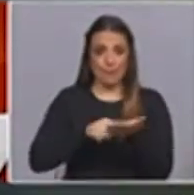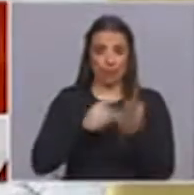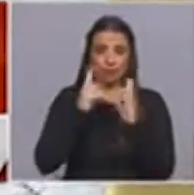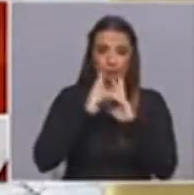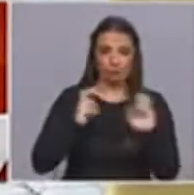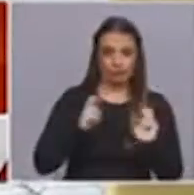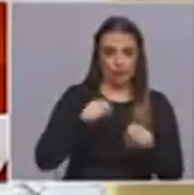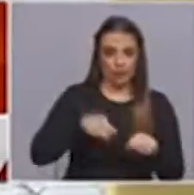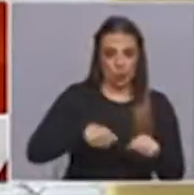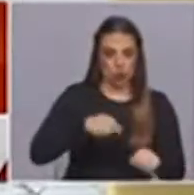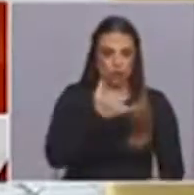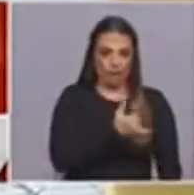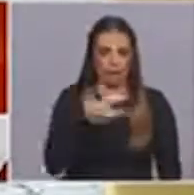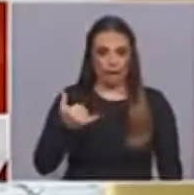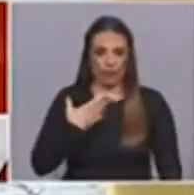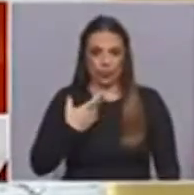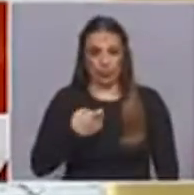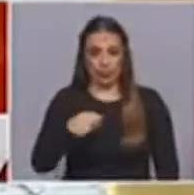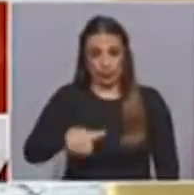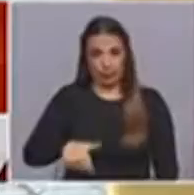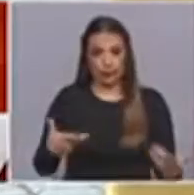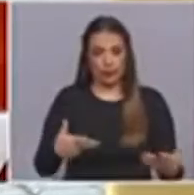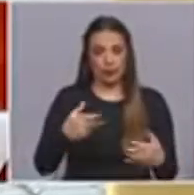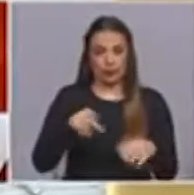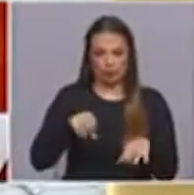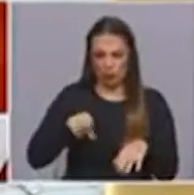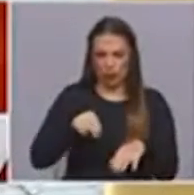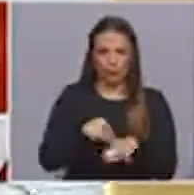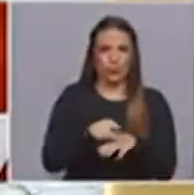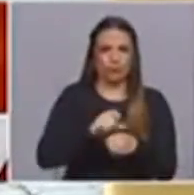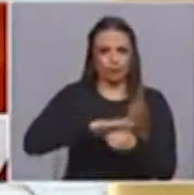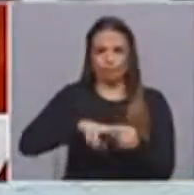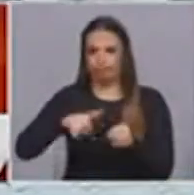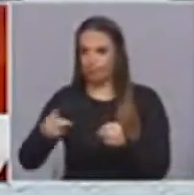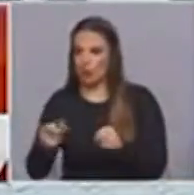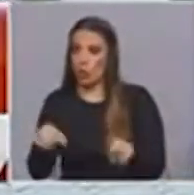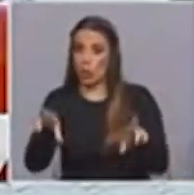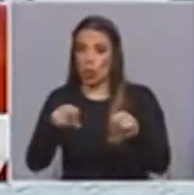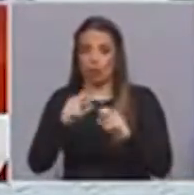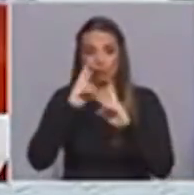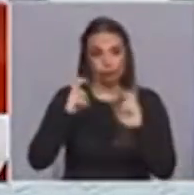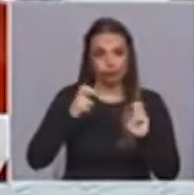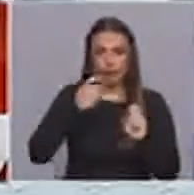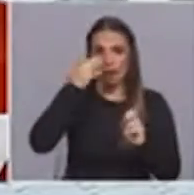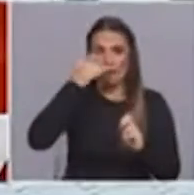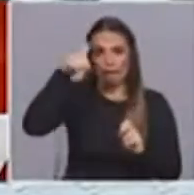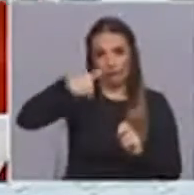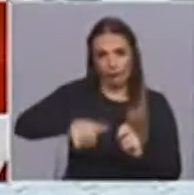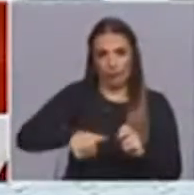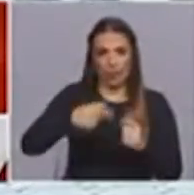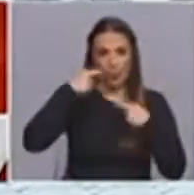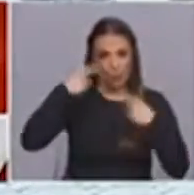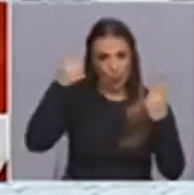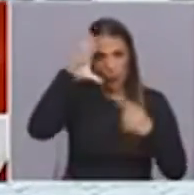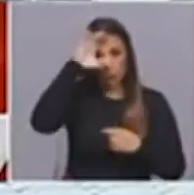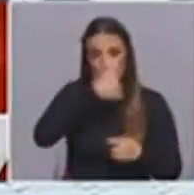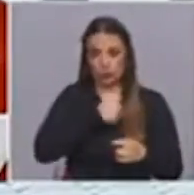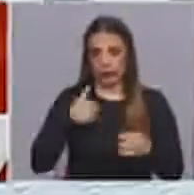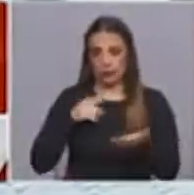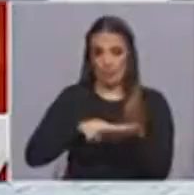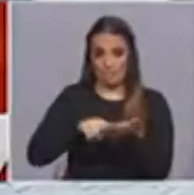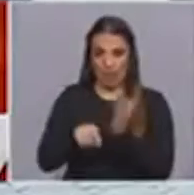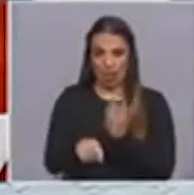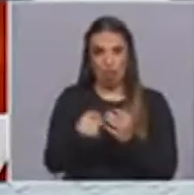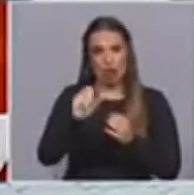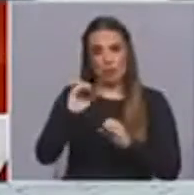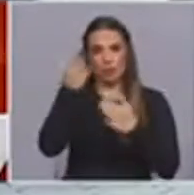testarão a 22 deste mês um caso da nova variante do coronavírus identificado inicialmente na África do Sul revelou o ministro da saúde pública belga é o